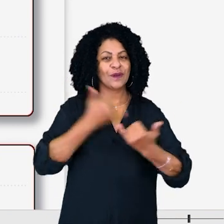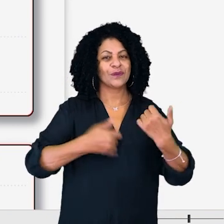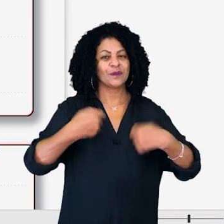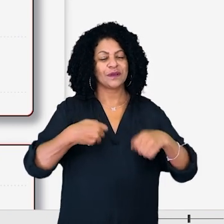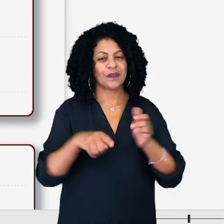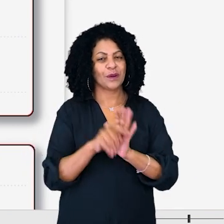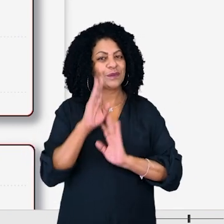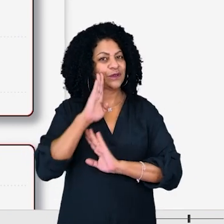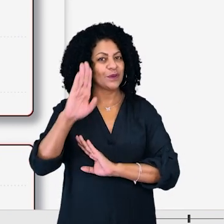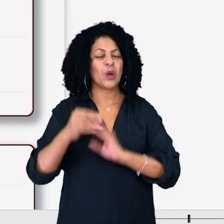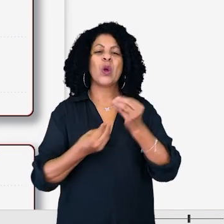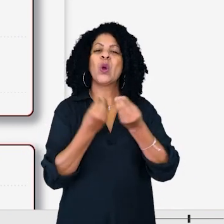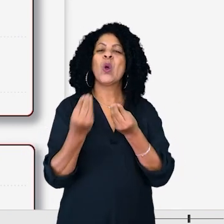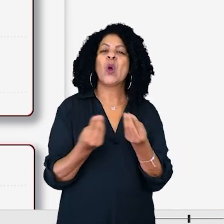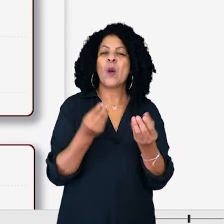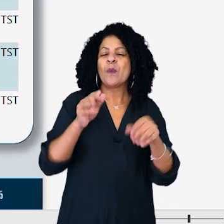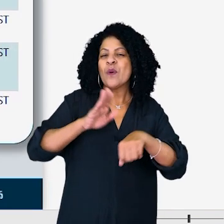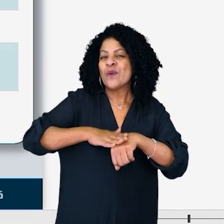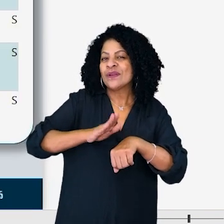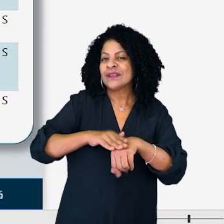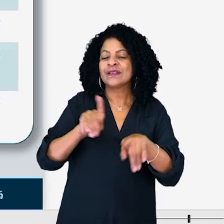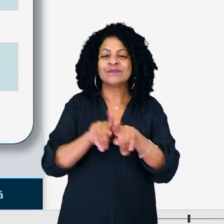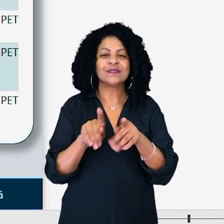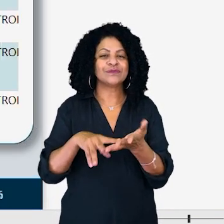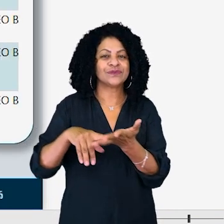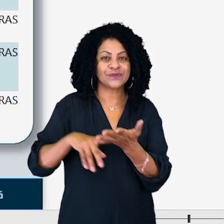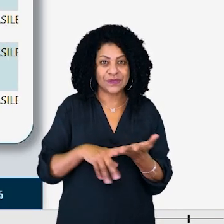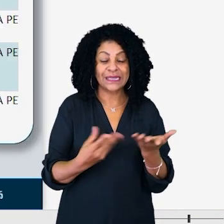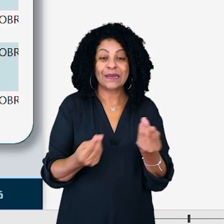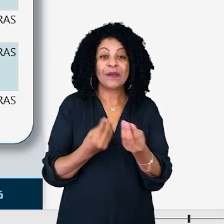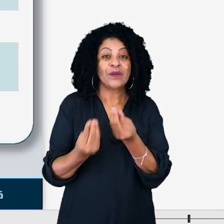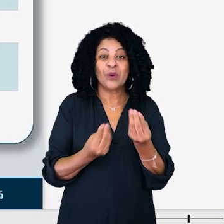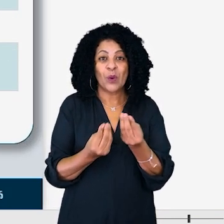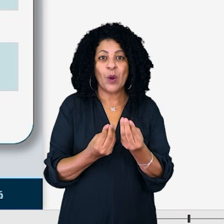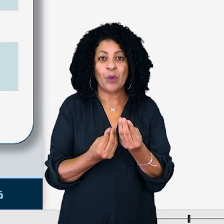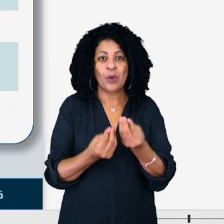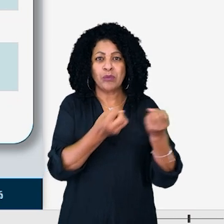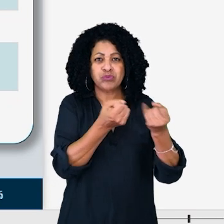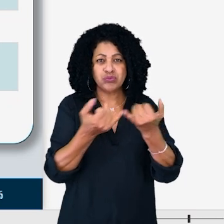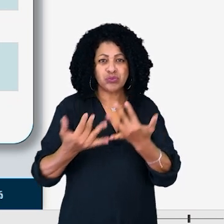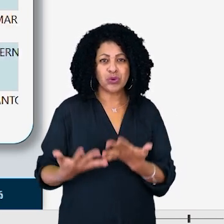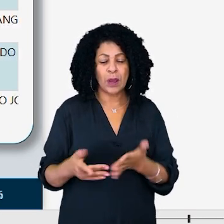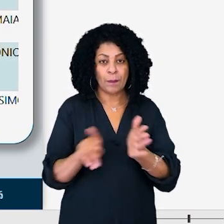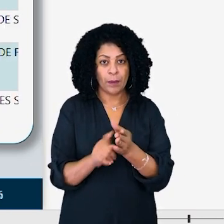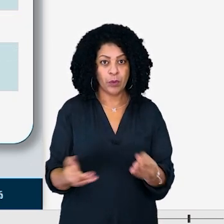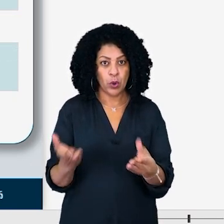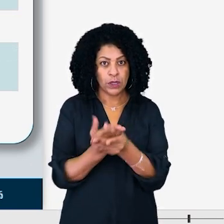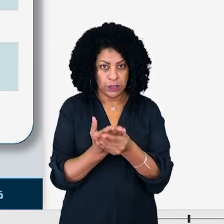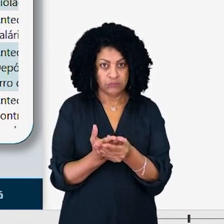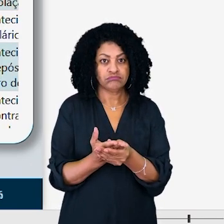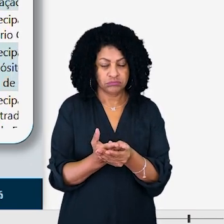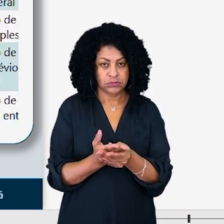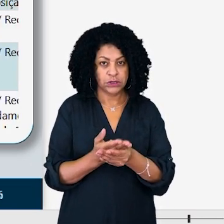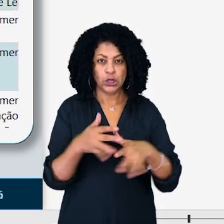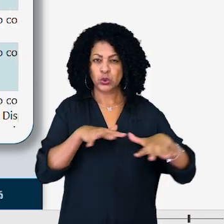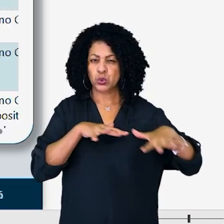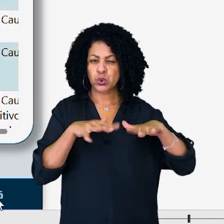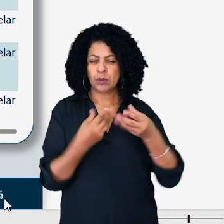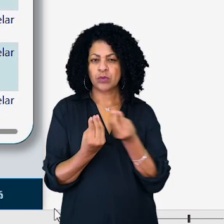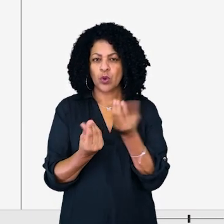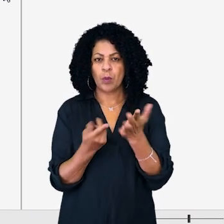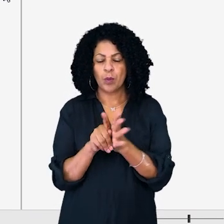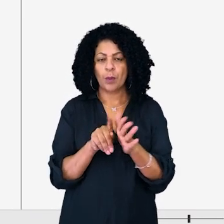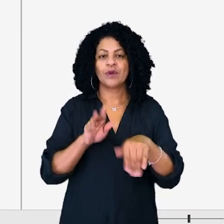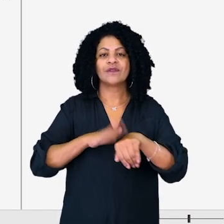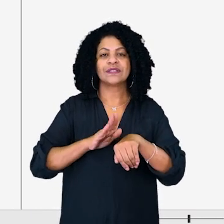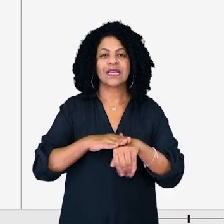dados. A principal fonte dos nossos indicadores são os movimentos gerados pelos processos. Então, esses movimentos eles são